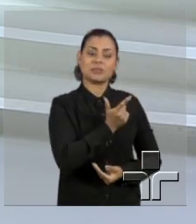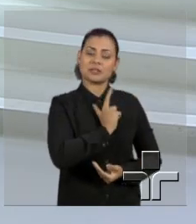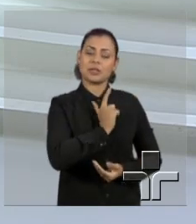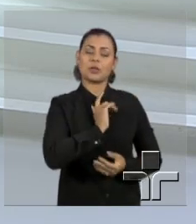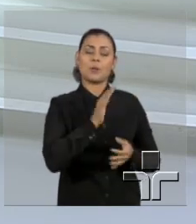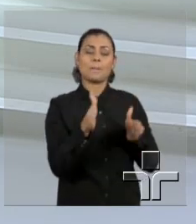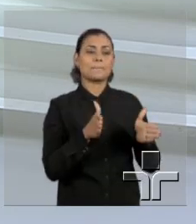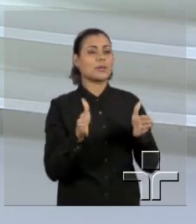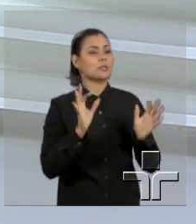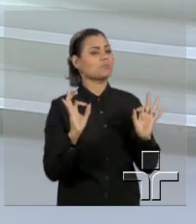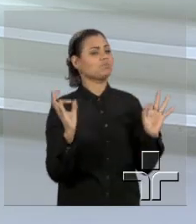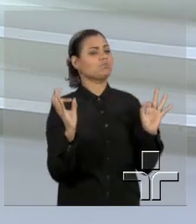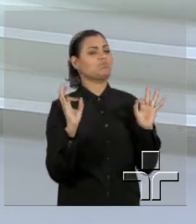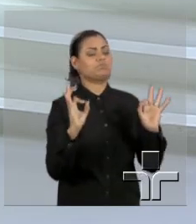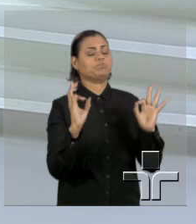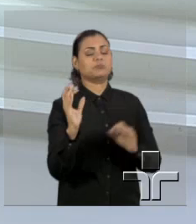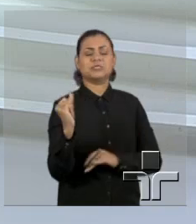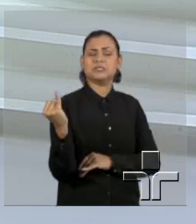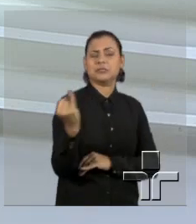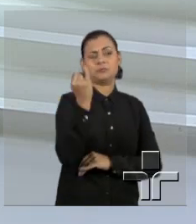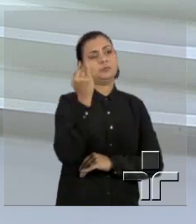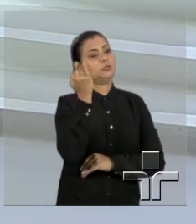era de plenitude.